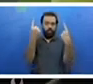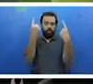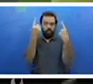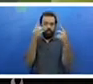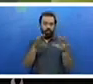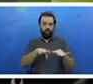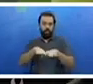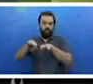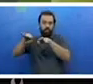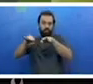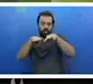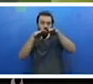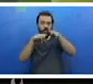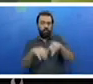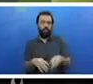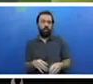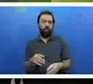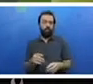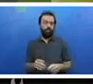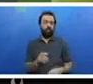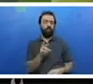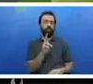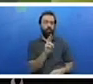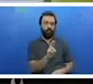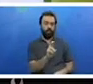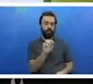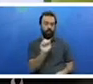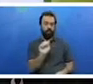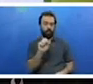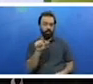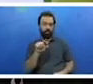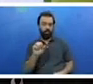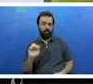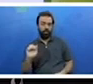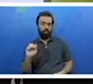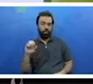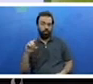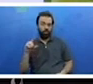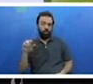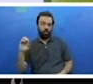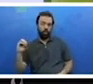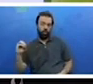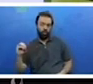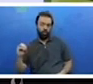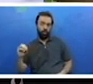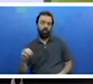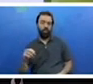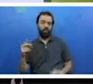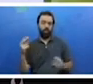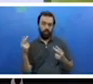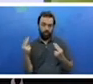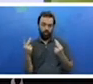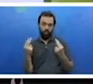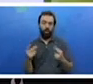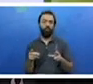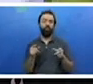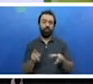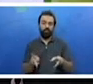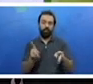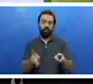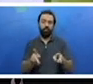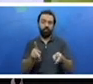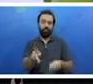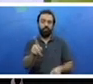quando a razão entre elas é constante. O que é isso? Divido um pelo outro, sempre vai dar o